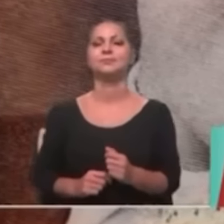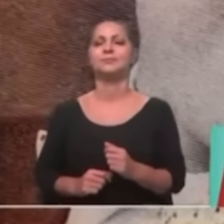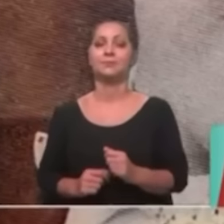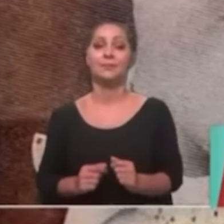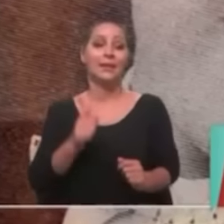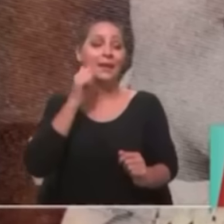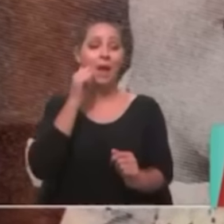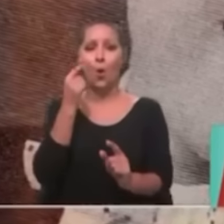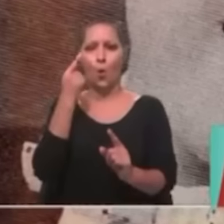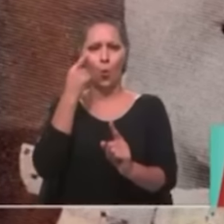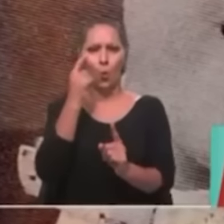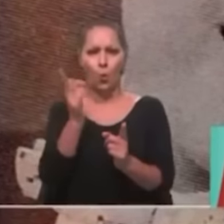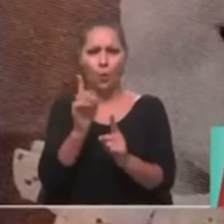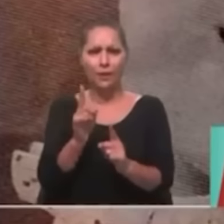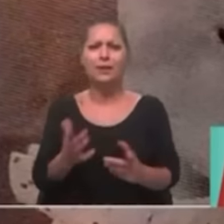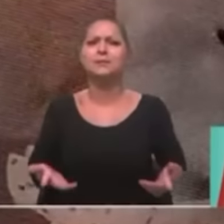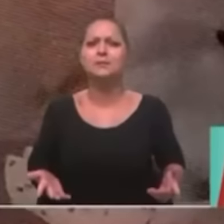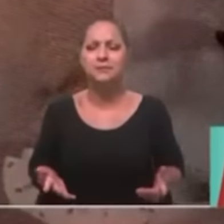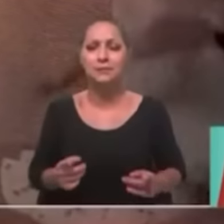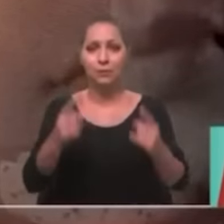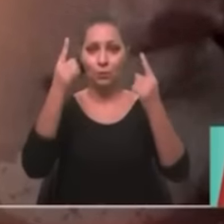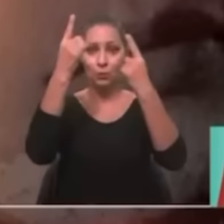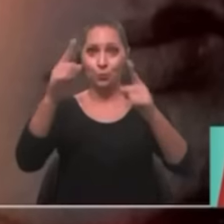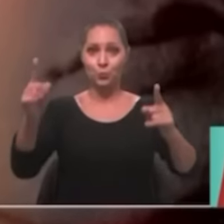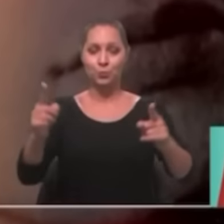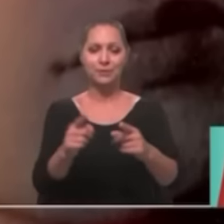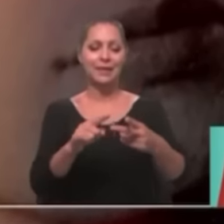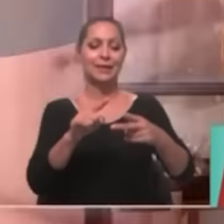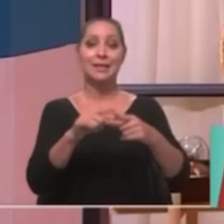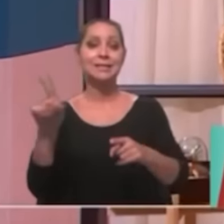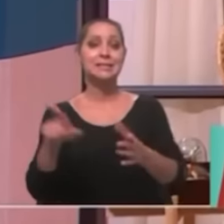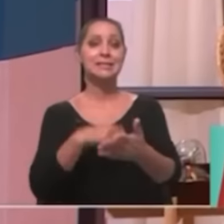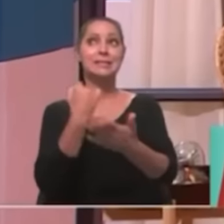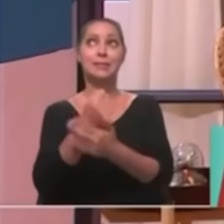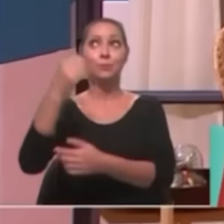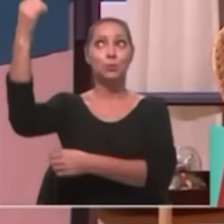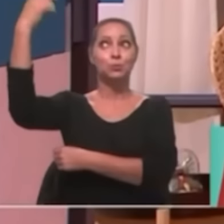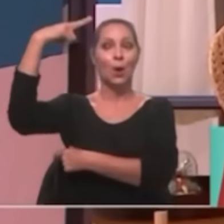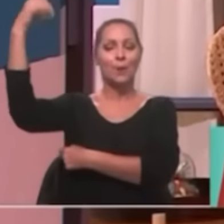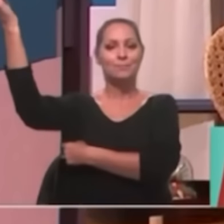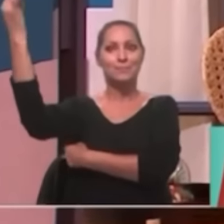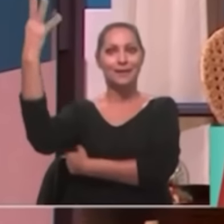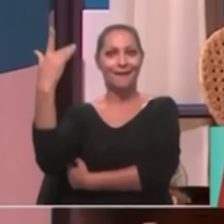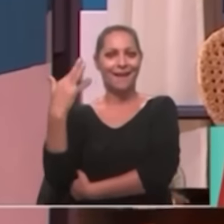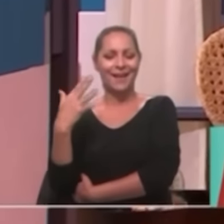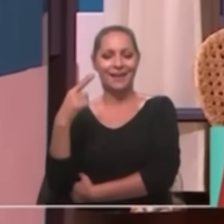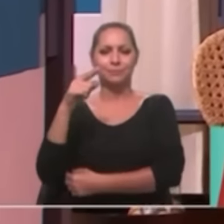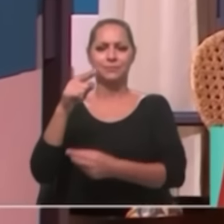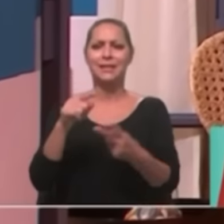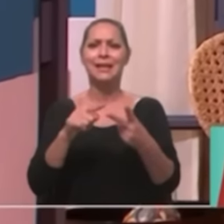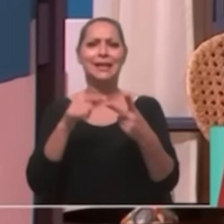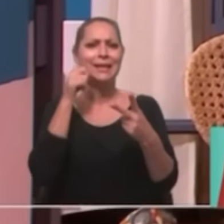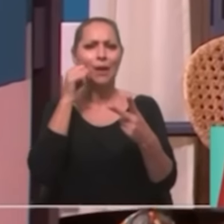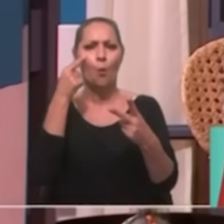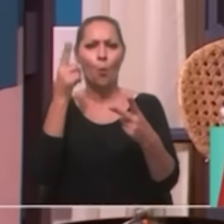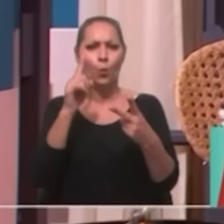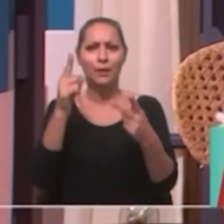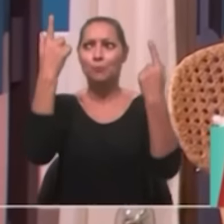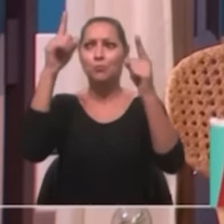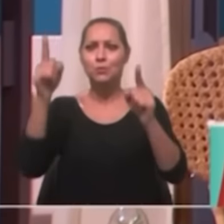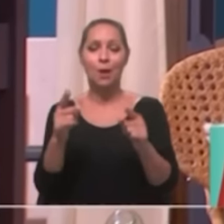Quem não conhece sempre que brilha o sol, quem não conhece morena